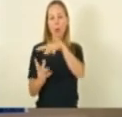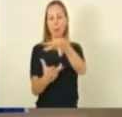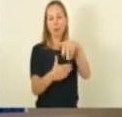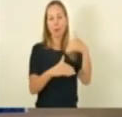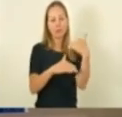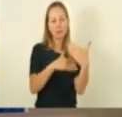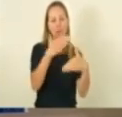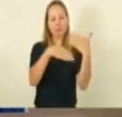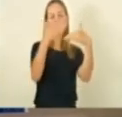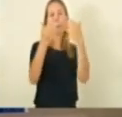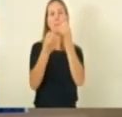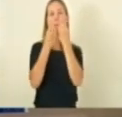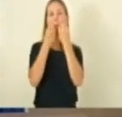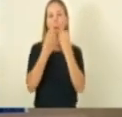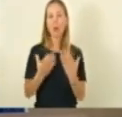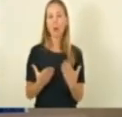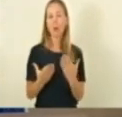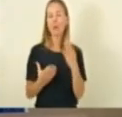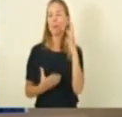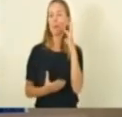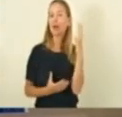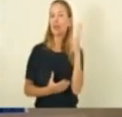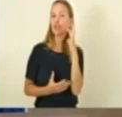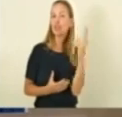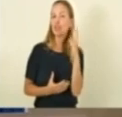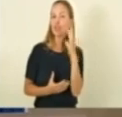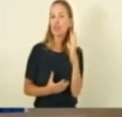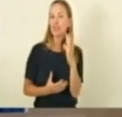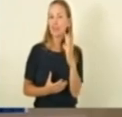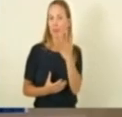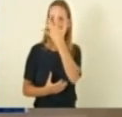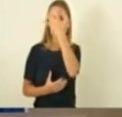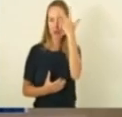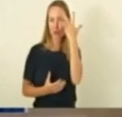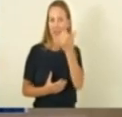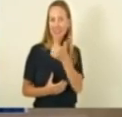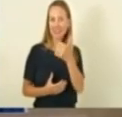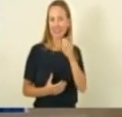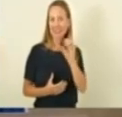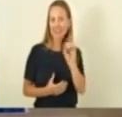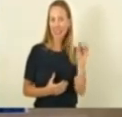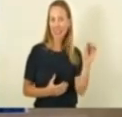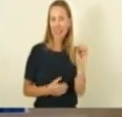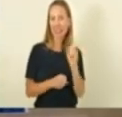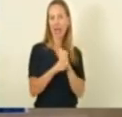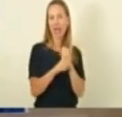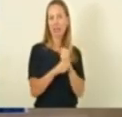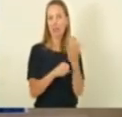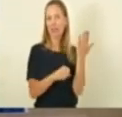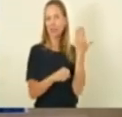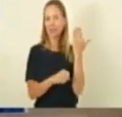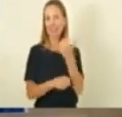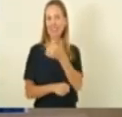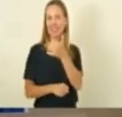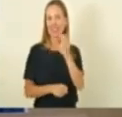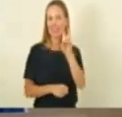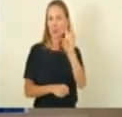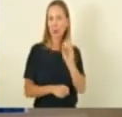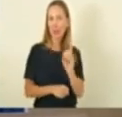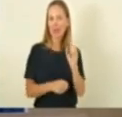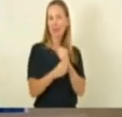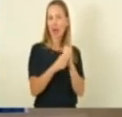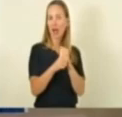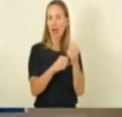nos trouxe. Imagine se aqueles que viveram há 100, 150 anos atrás tivessem a oportunidade de